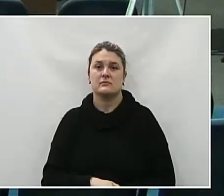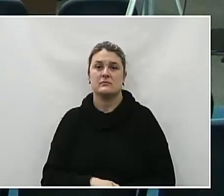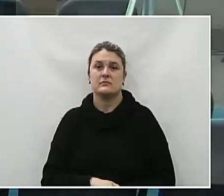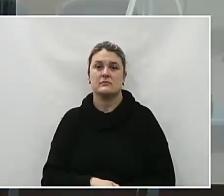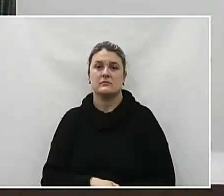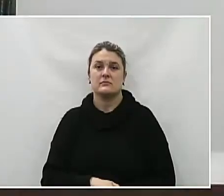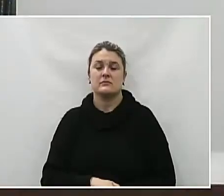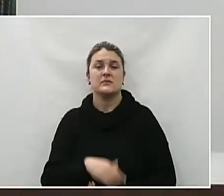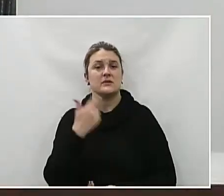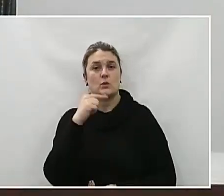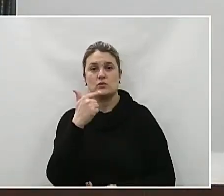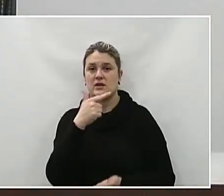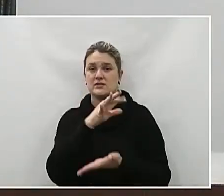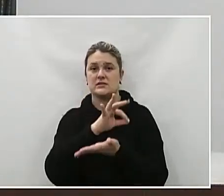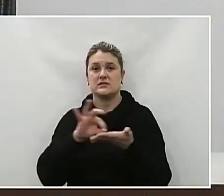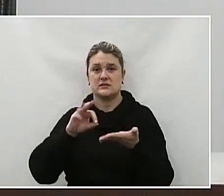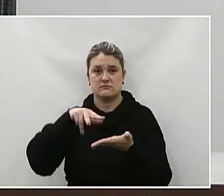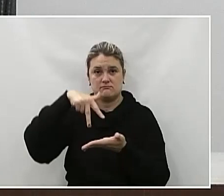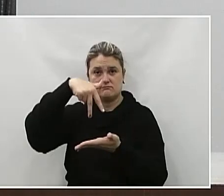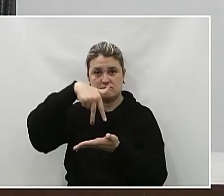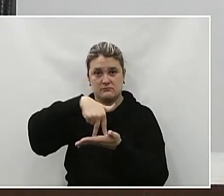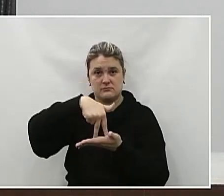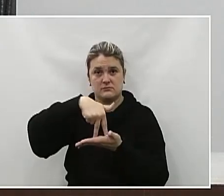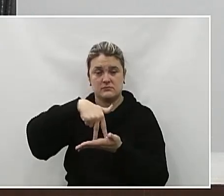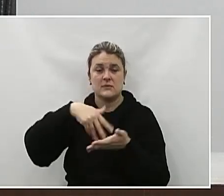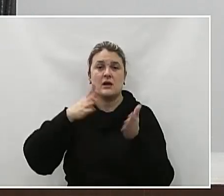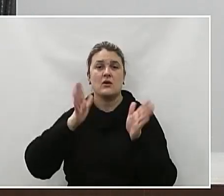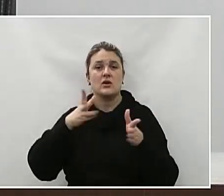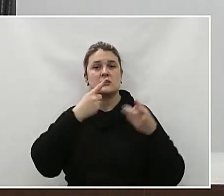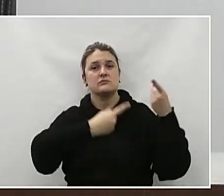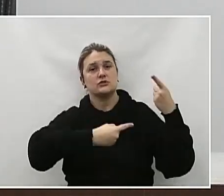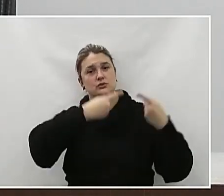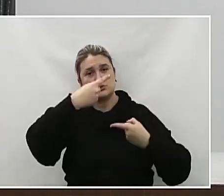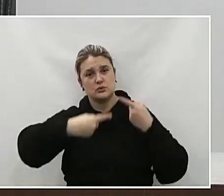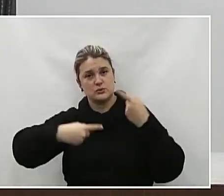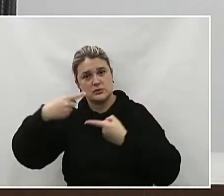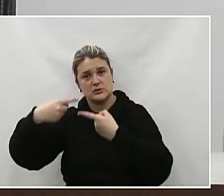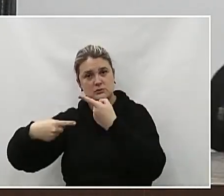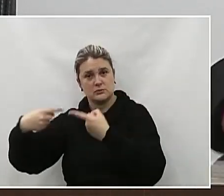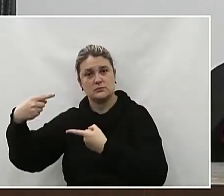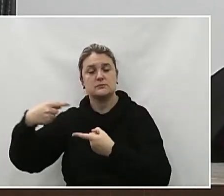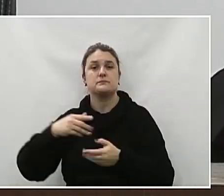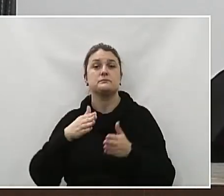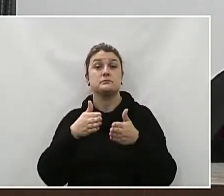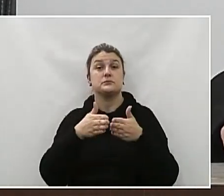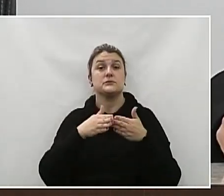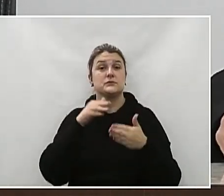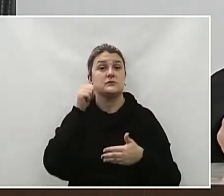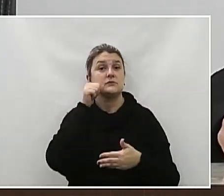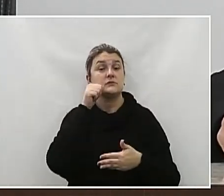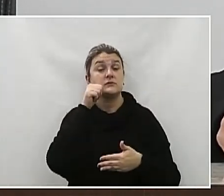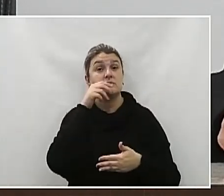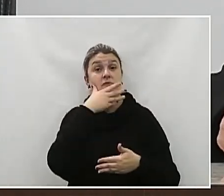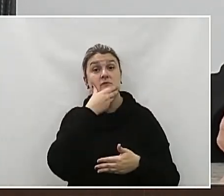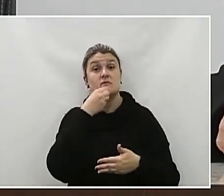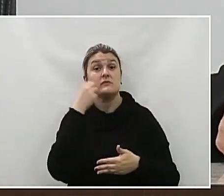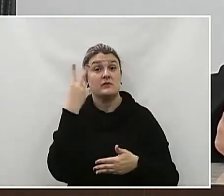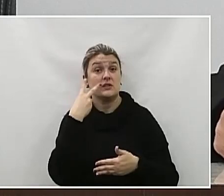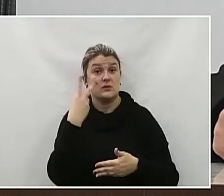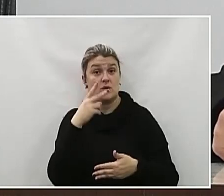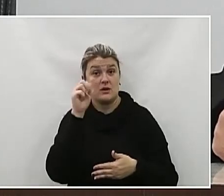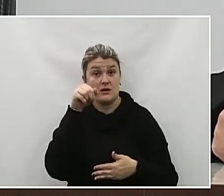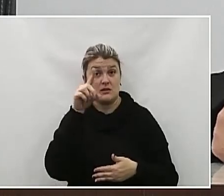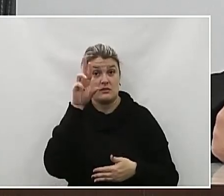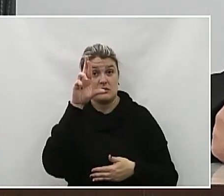Não havendo mais inscrição Para a tribuna Passamos de imediato A ordem do dia Solicito a vereadora André Para que faça